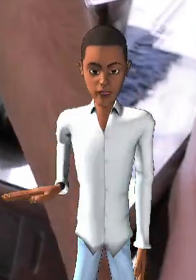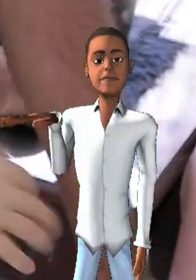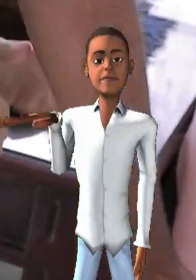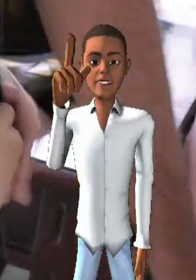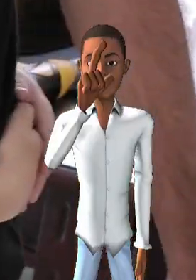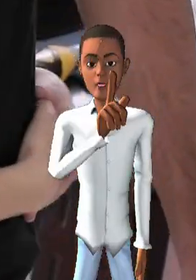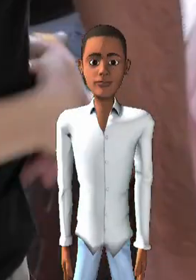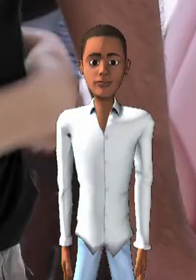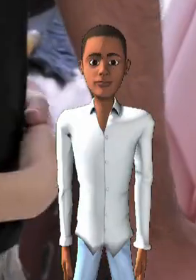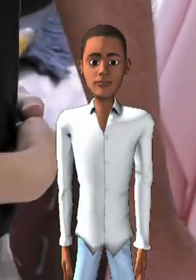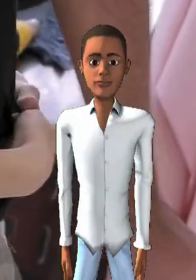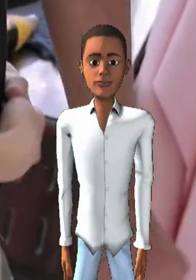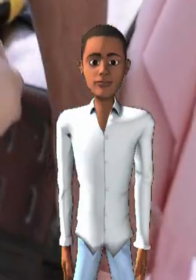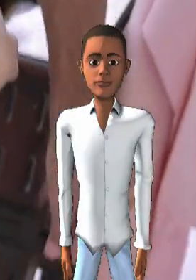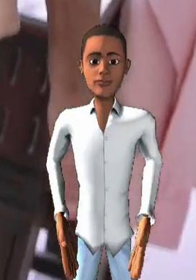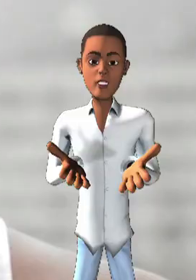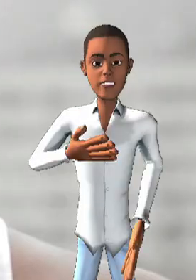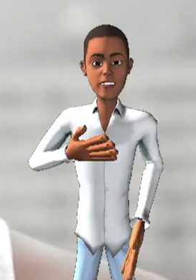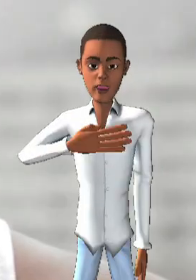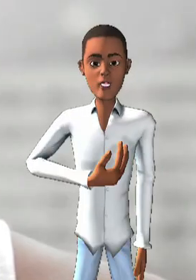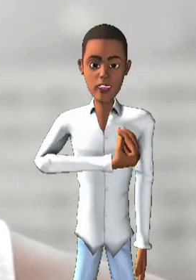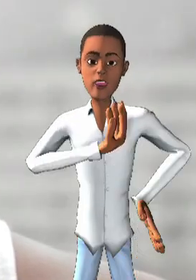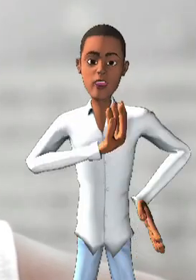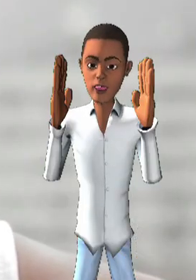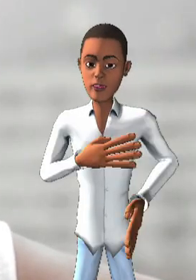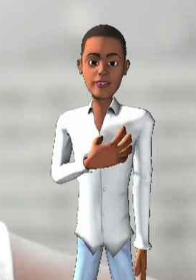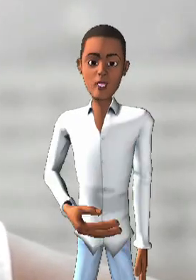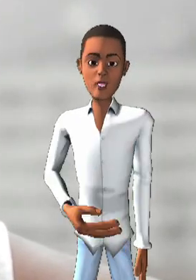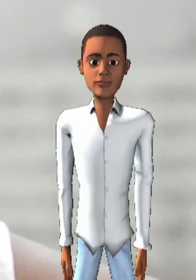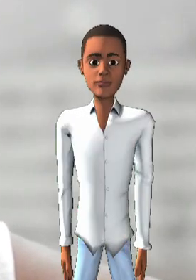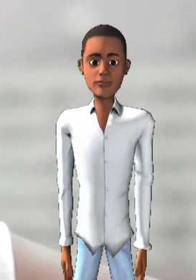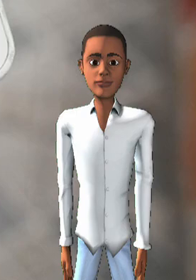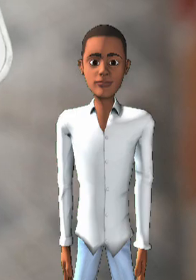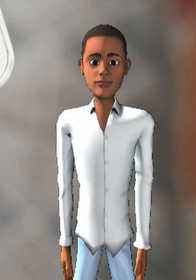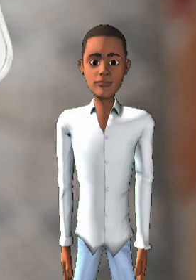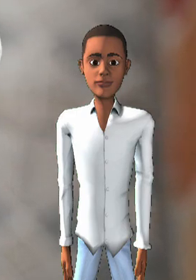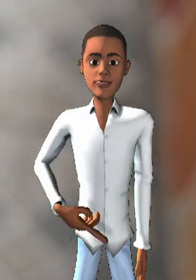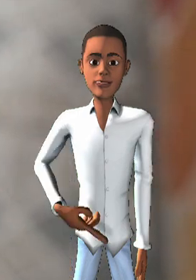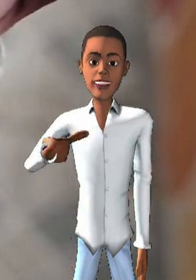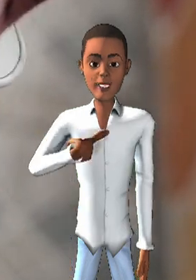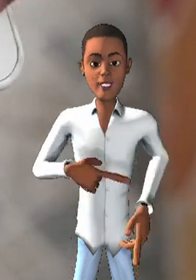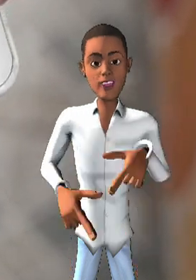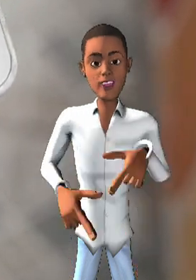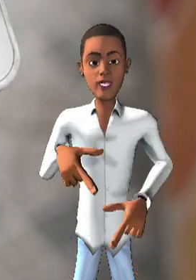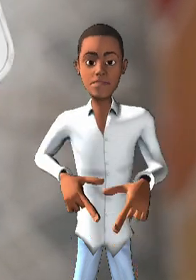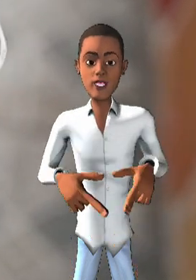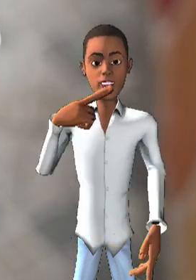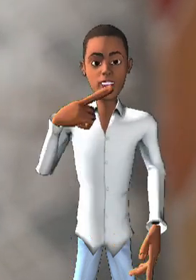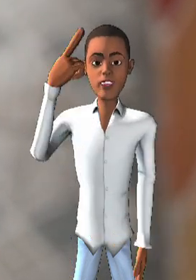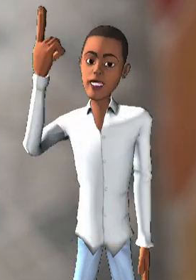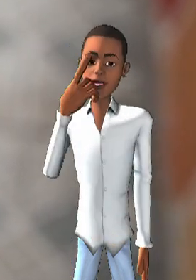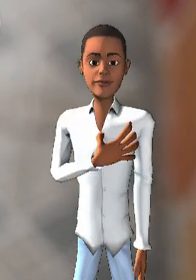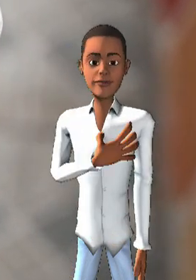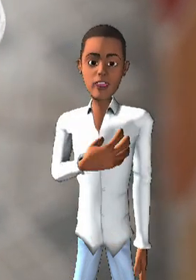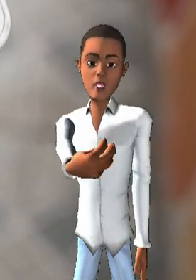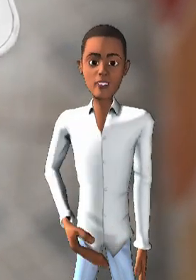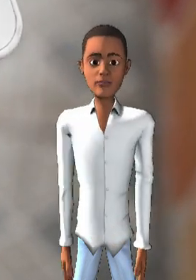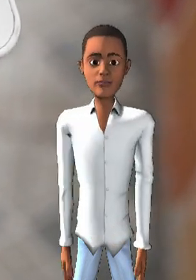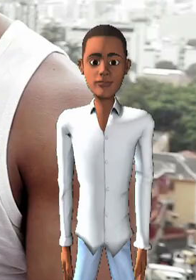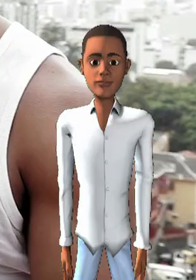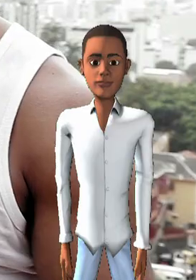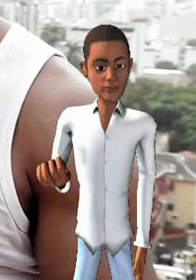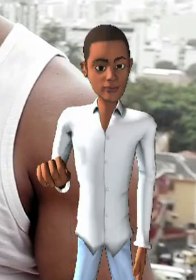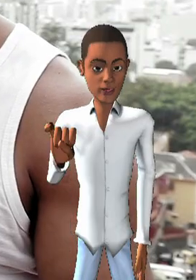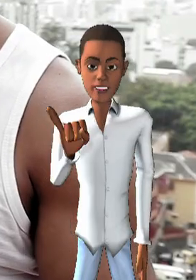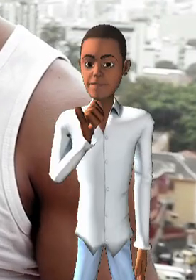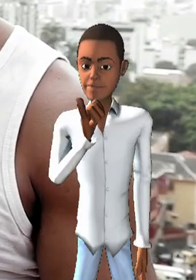foi na infância dele. Hoje eu vivo em função do meu filho. Eu trabalho pensando no bem-estar dele.